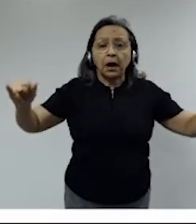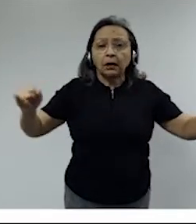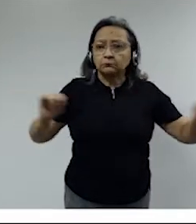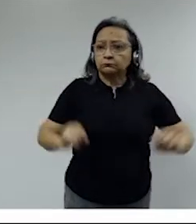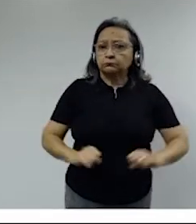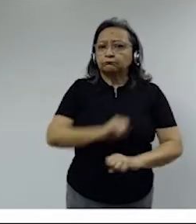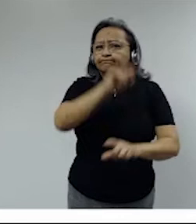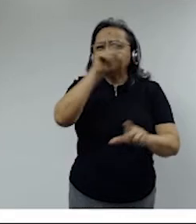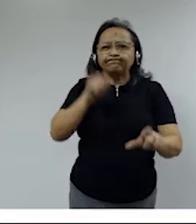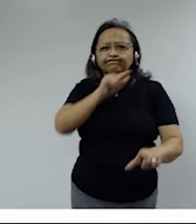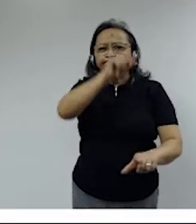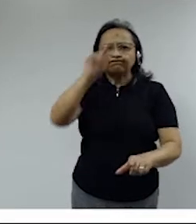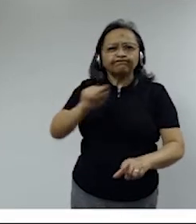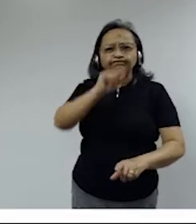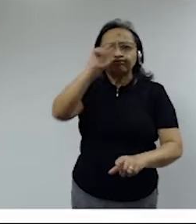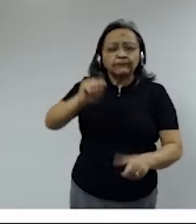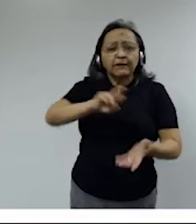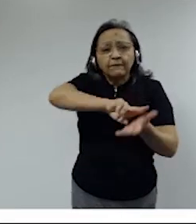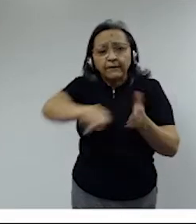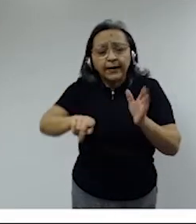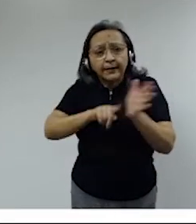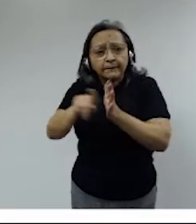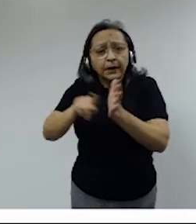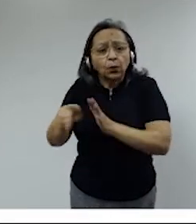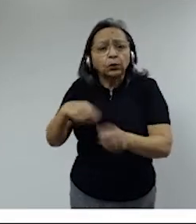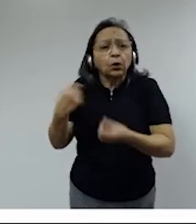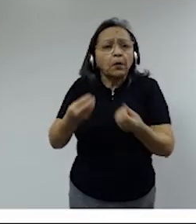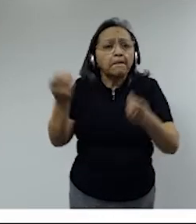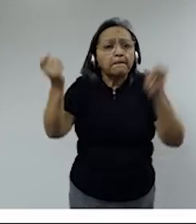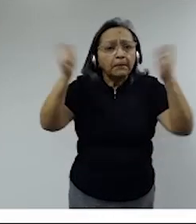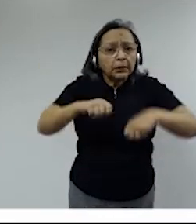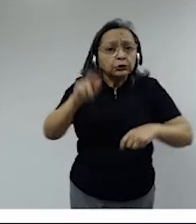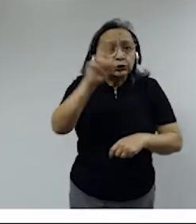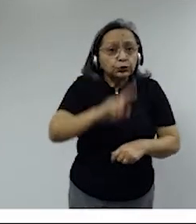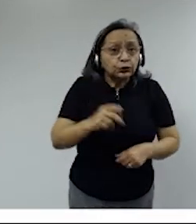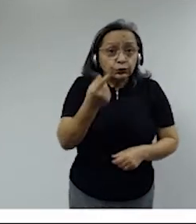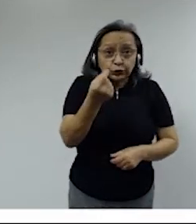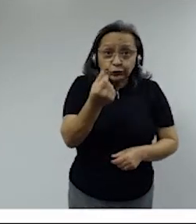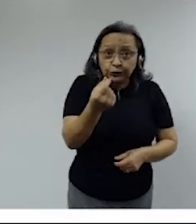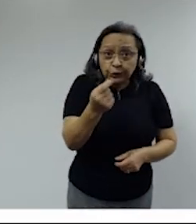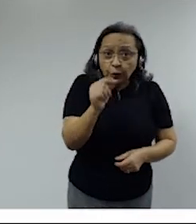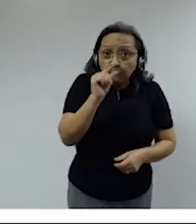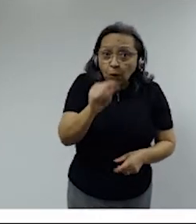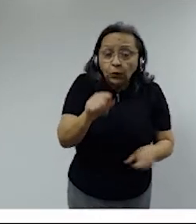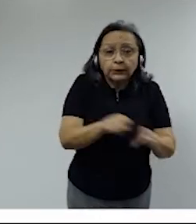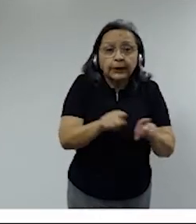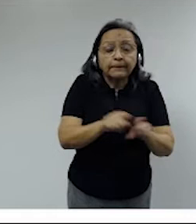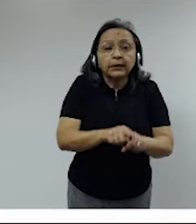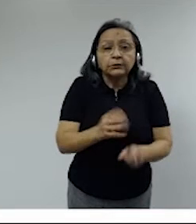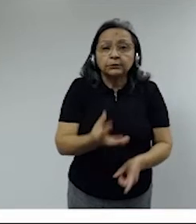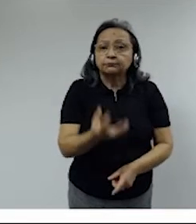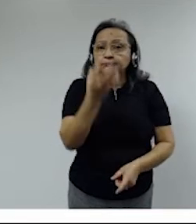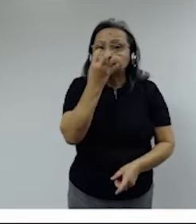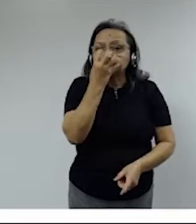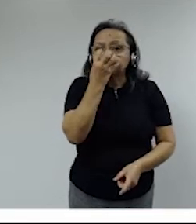questões sobre a possibilidade de uso de recursos escassos e de ventiladores, principalmente de